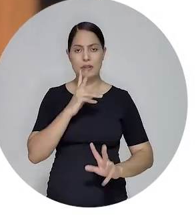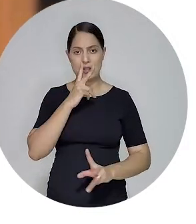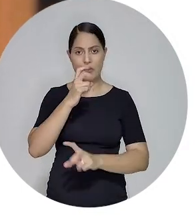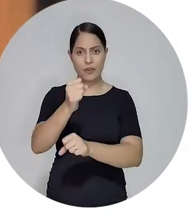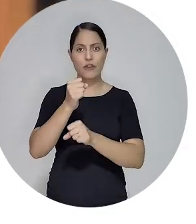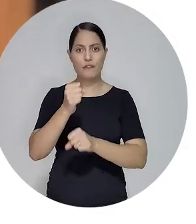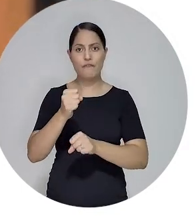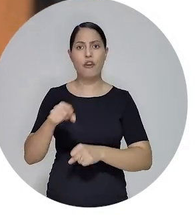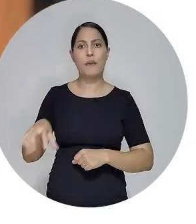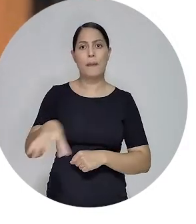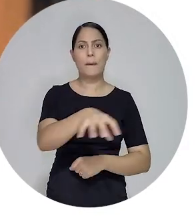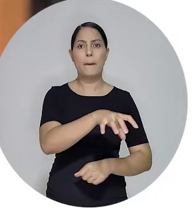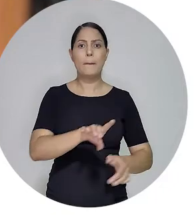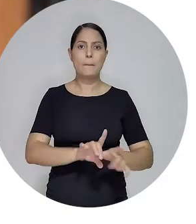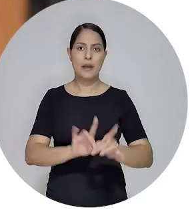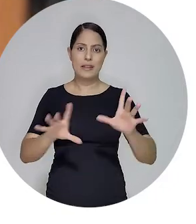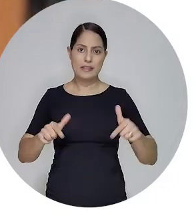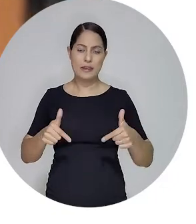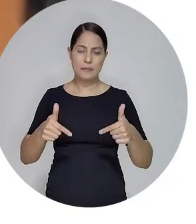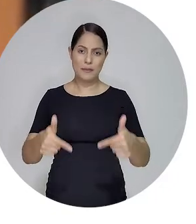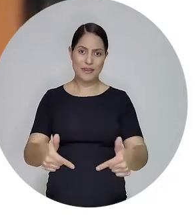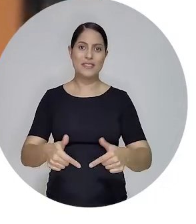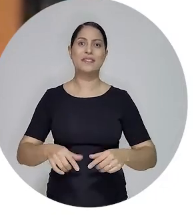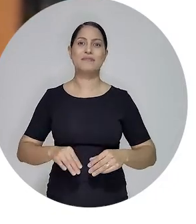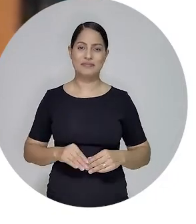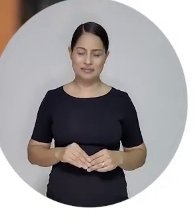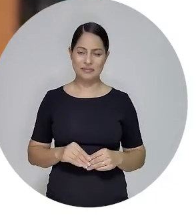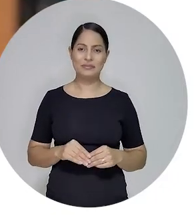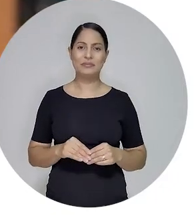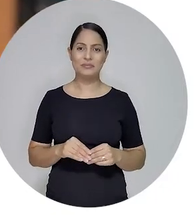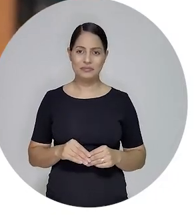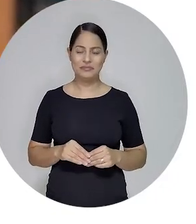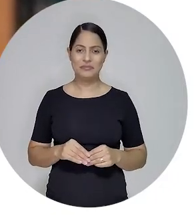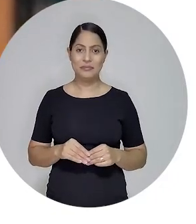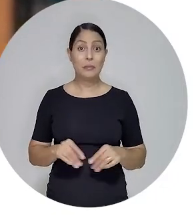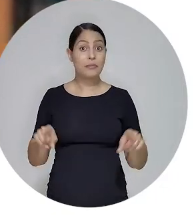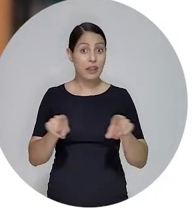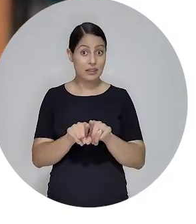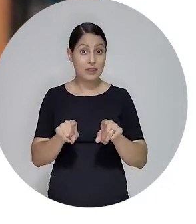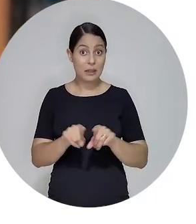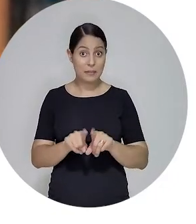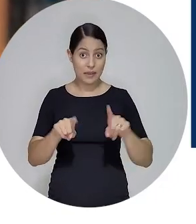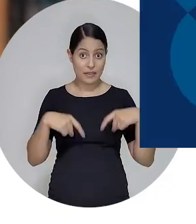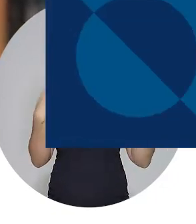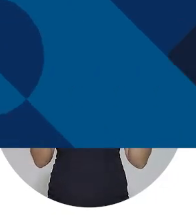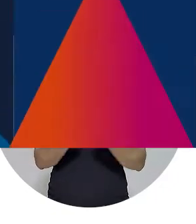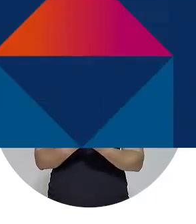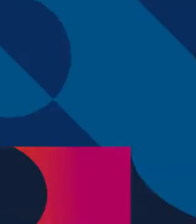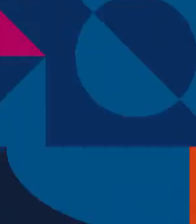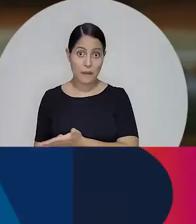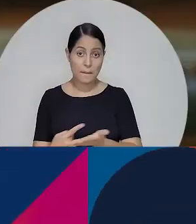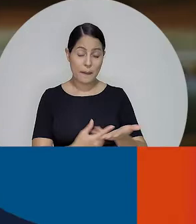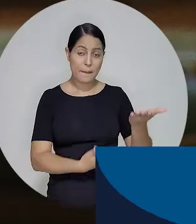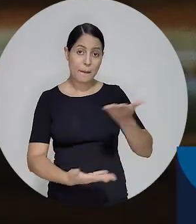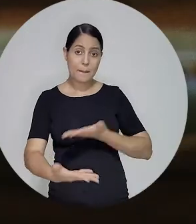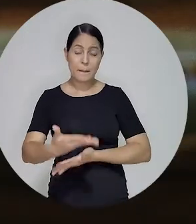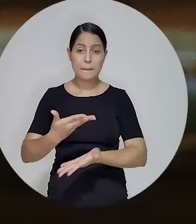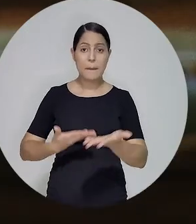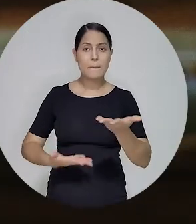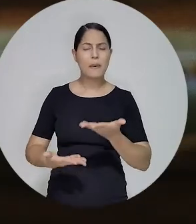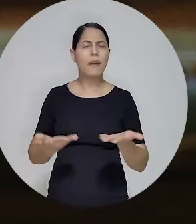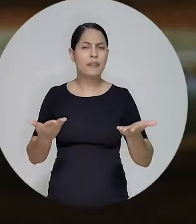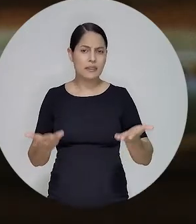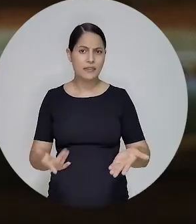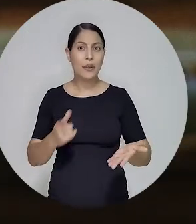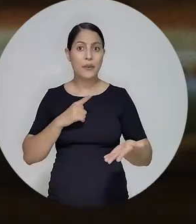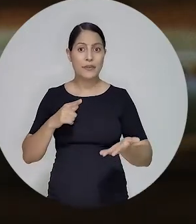o aprimoramento da legislação brasileira e fortalecer as instituições democráticas. Fecha aspas. Ainda durante a